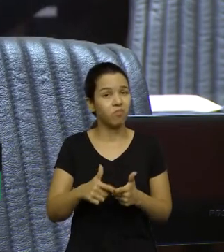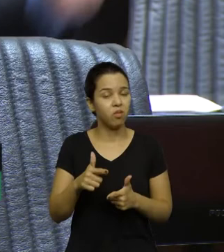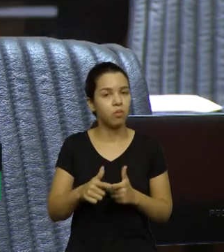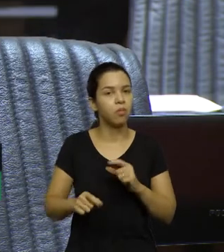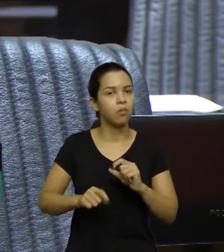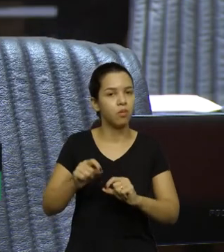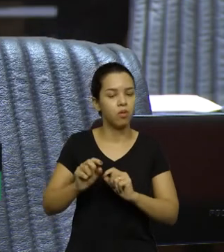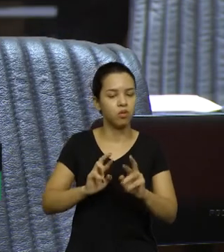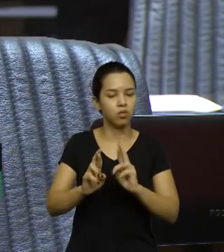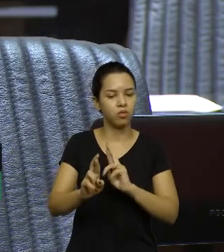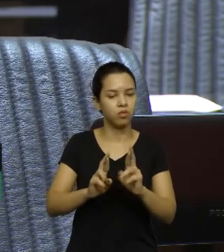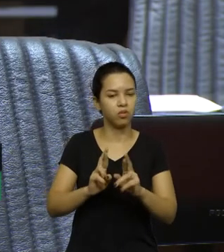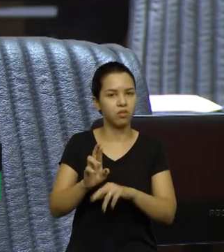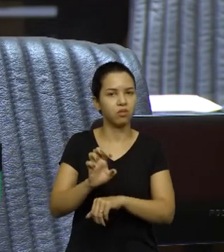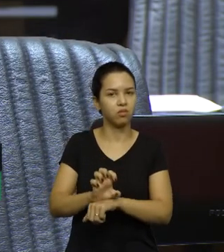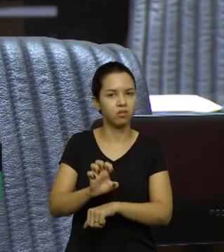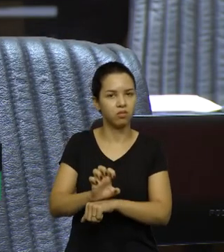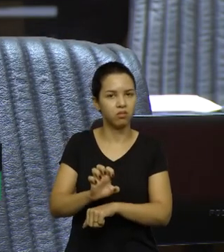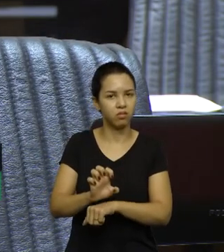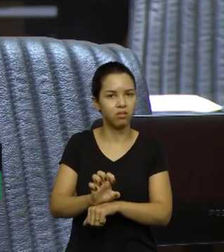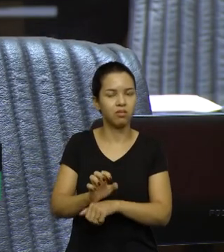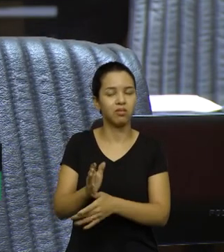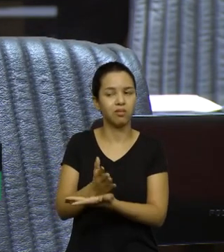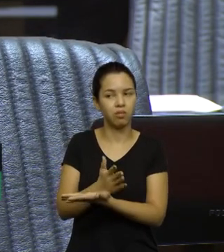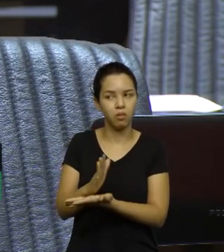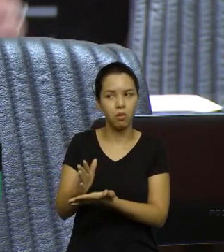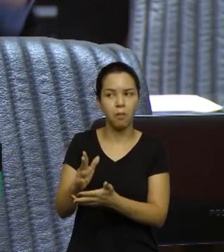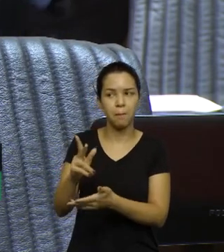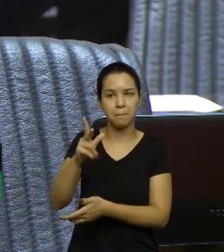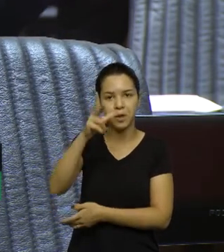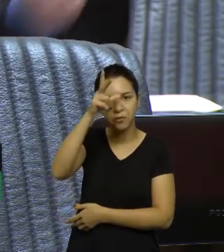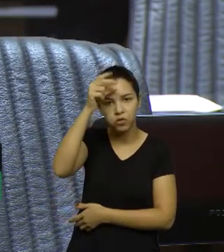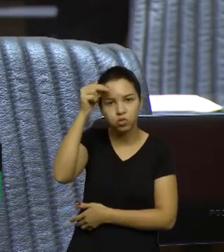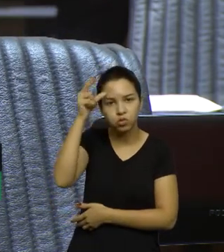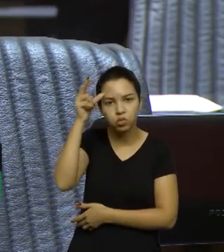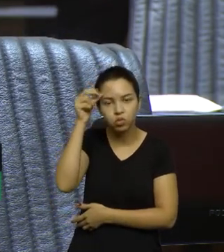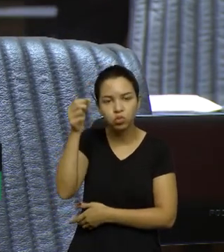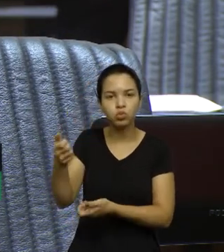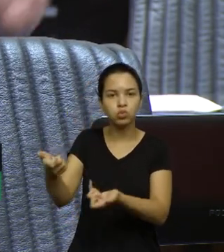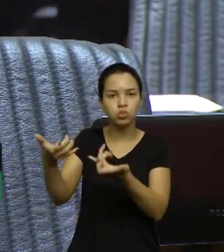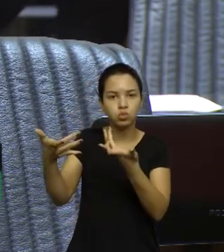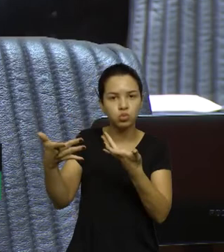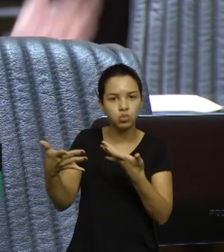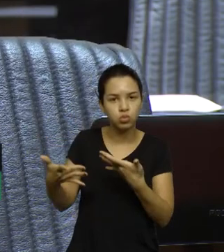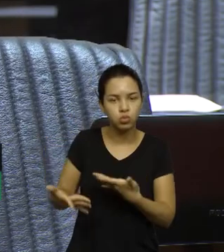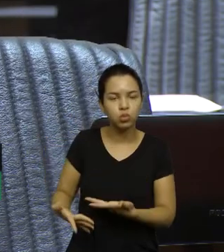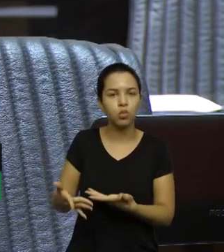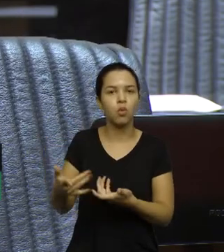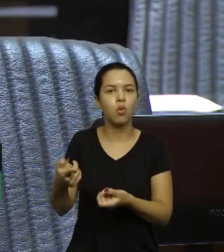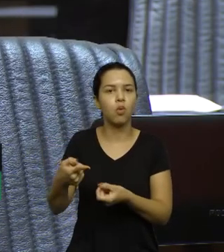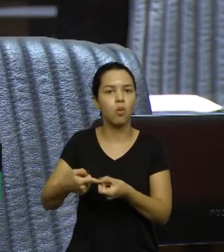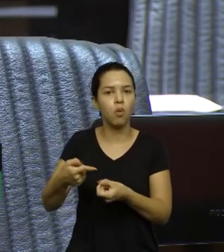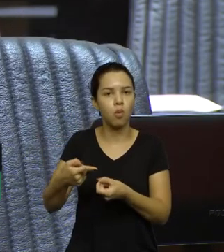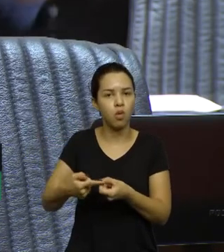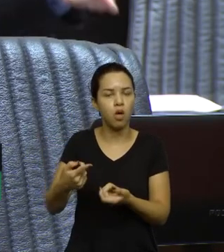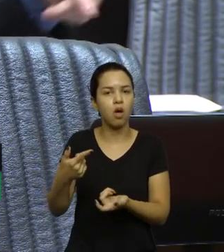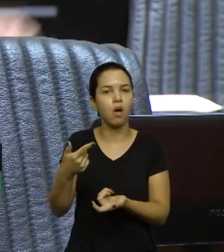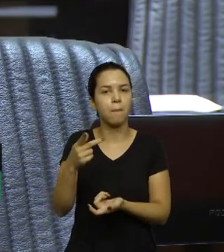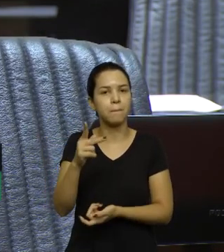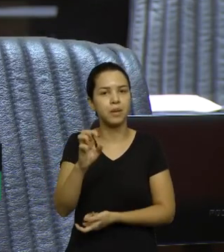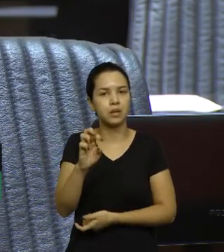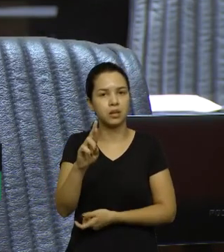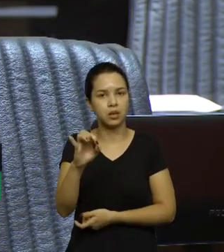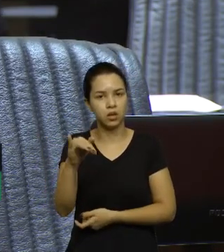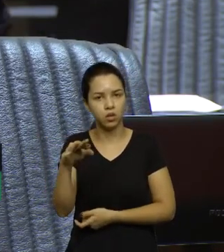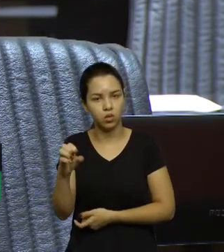hoje, inclusive, aqui os relatos, né, das prefeituras, dos governos municipais de Benedito Novo e de Doutor Pedrinho, a situação que encontram-se ali, aquelas rodovias que são